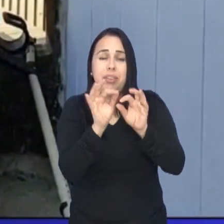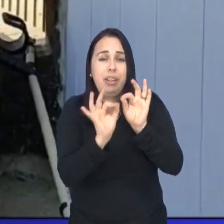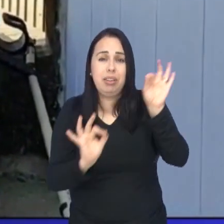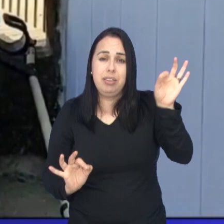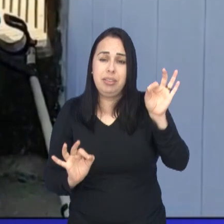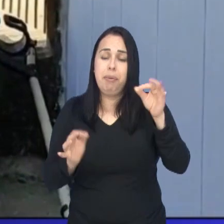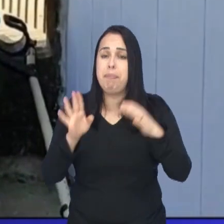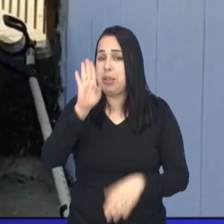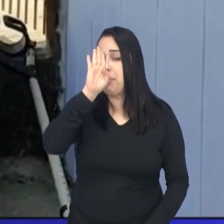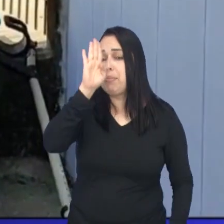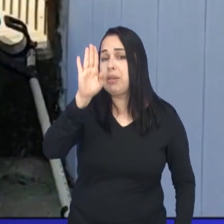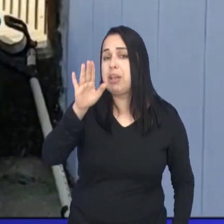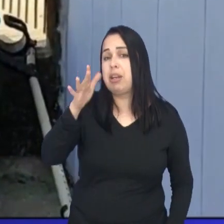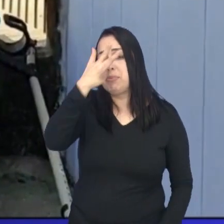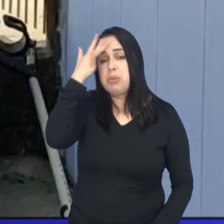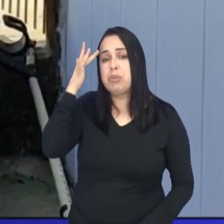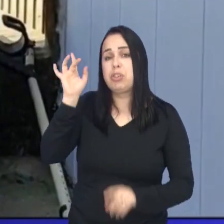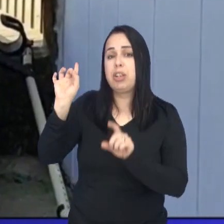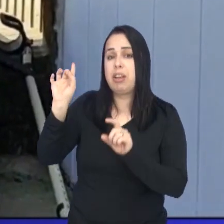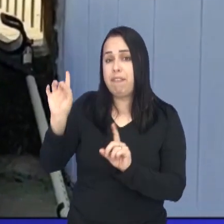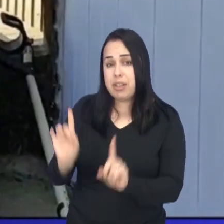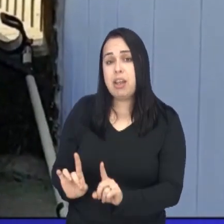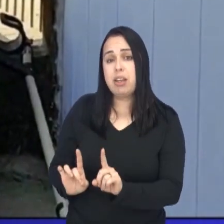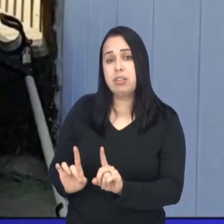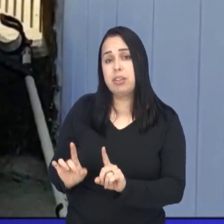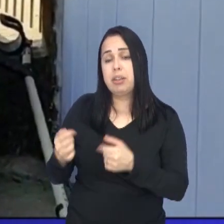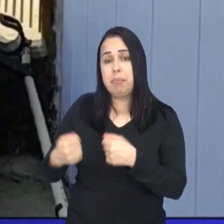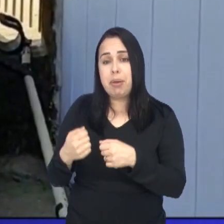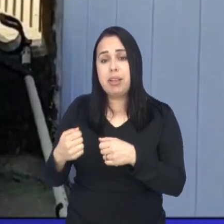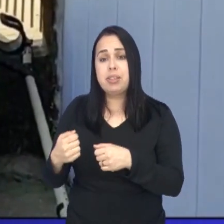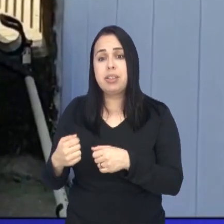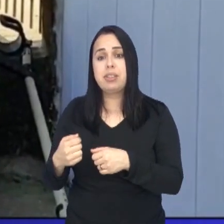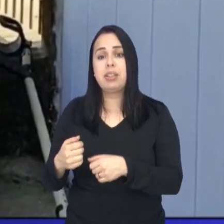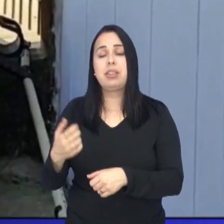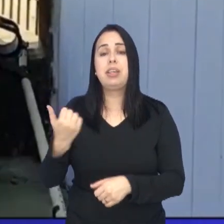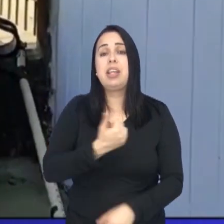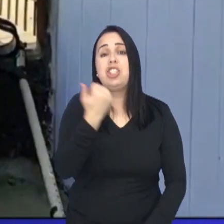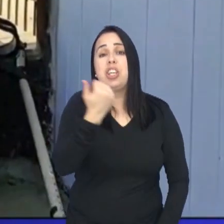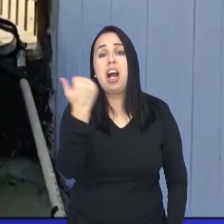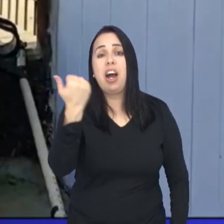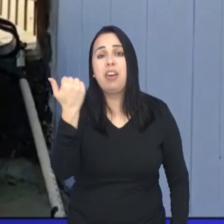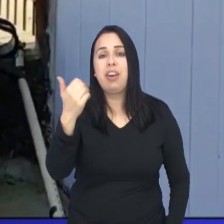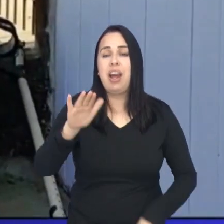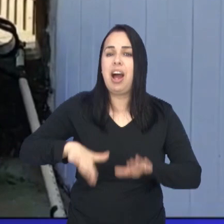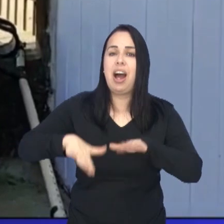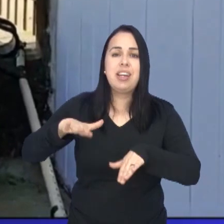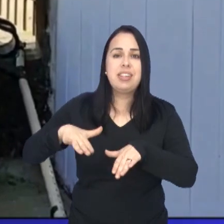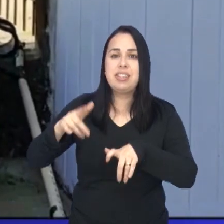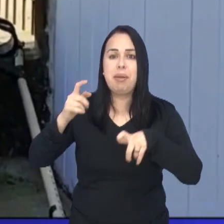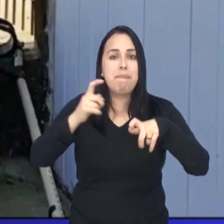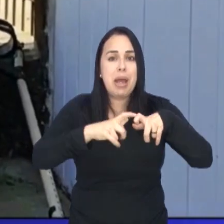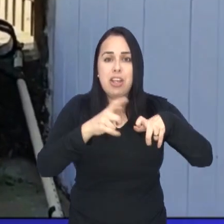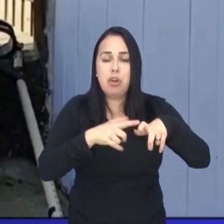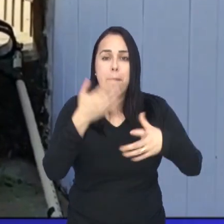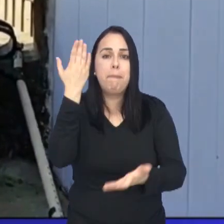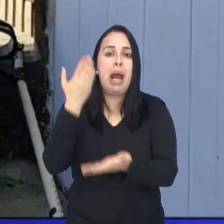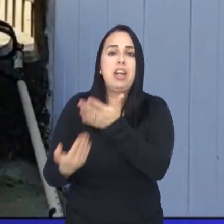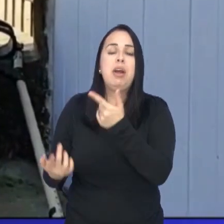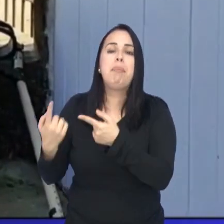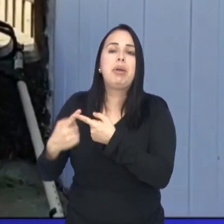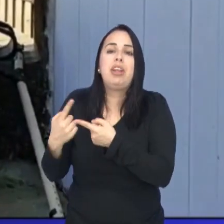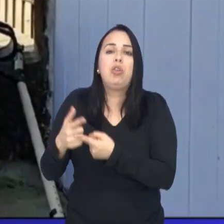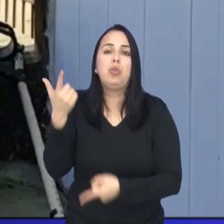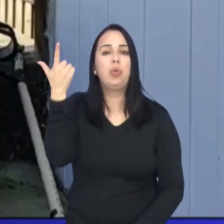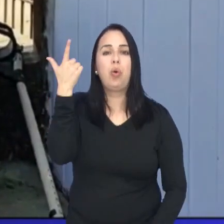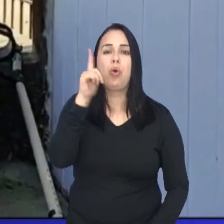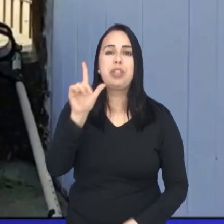principalmente as pessoas que têm a deficiência física, que precisa de uma pessoa passar para poder levar ele, em vez que ele perde até consulta médica, porque não tem ninguém para poder subir ele até